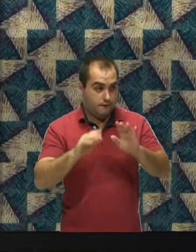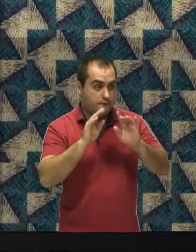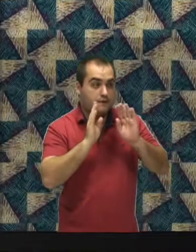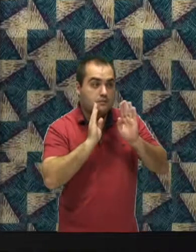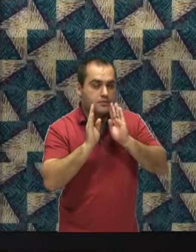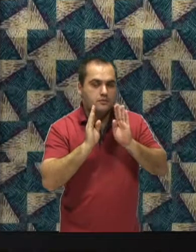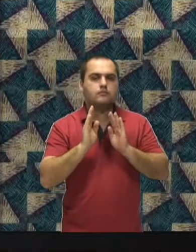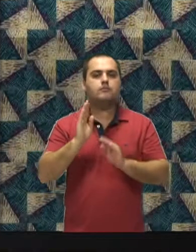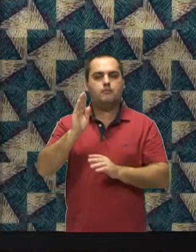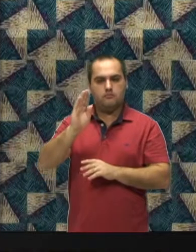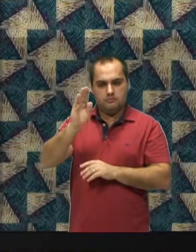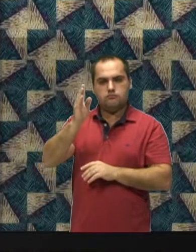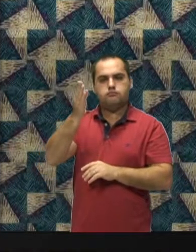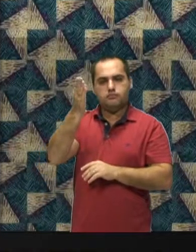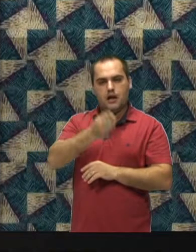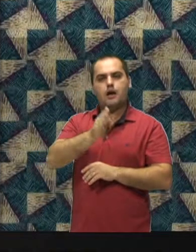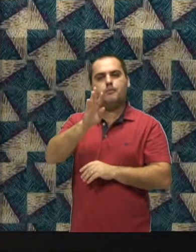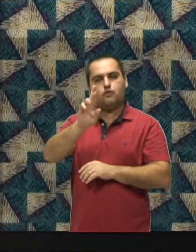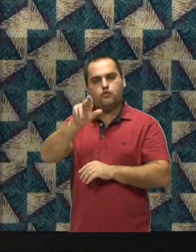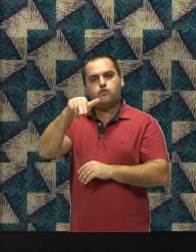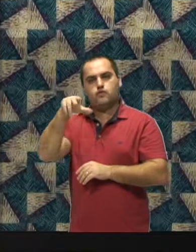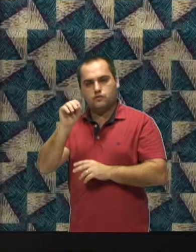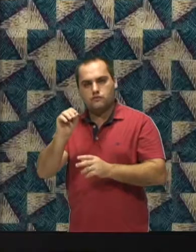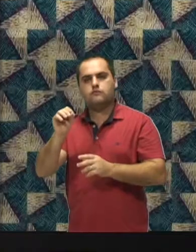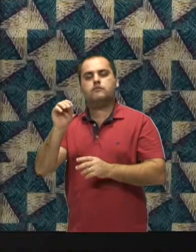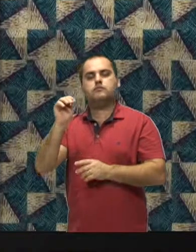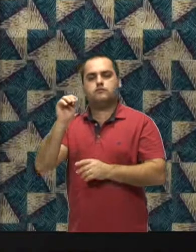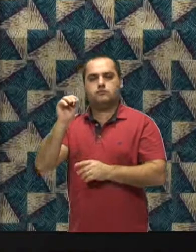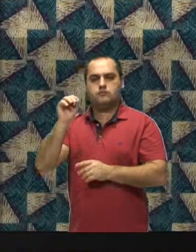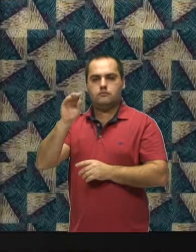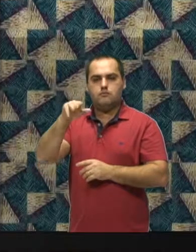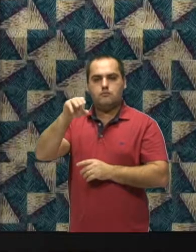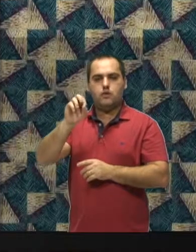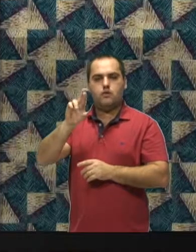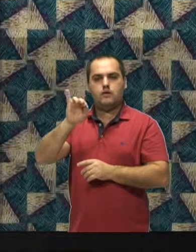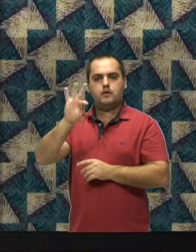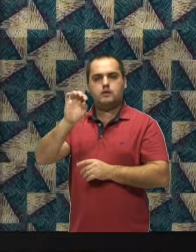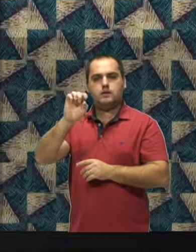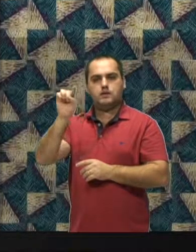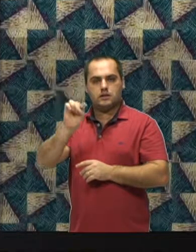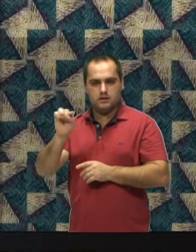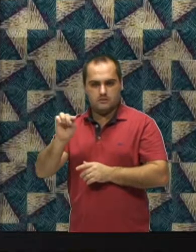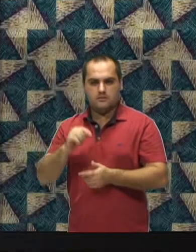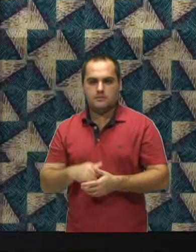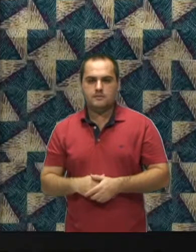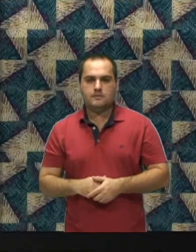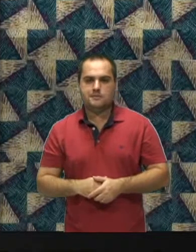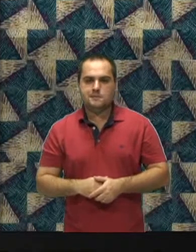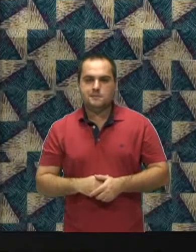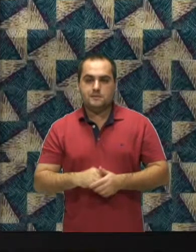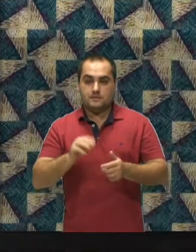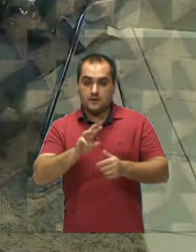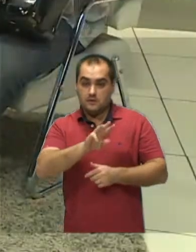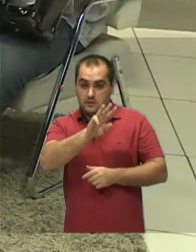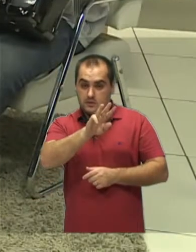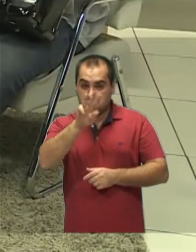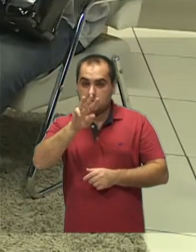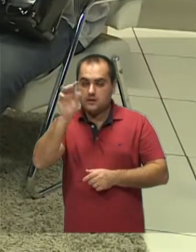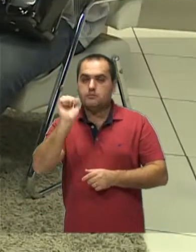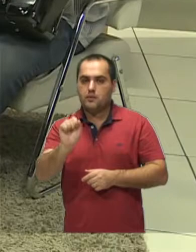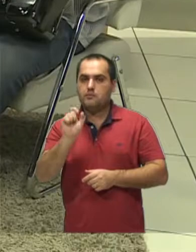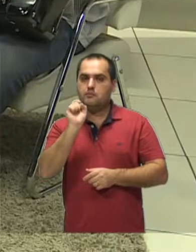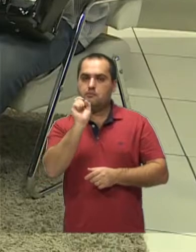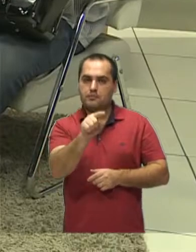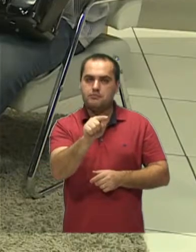Facebook /Bruno Moritz, é a fanpage, facebook.com/Bruno Moritz. Né? Do site também dá para acessar direto